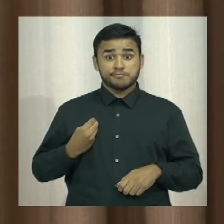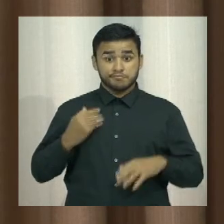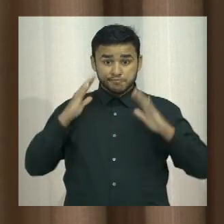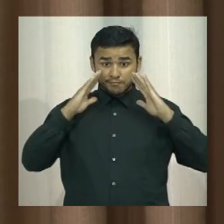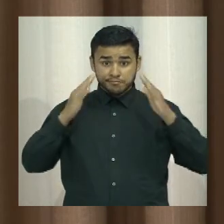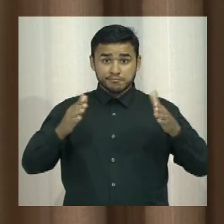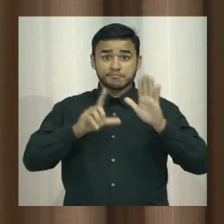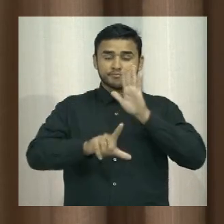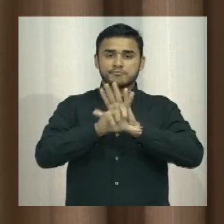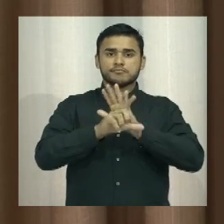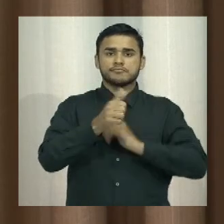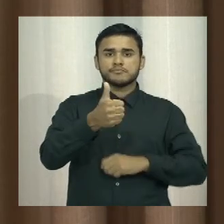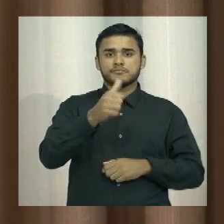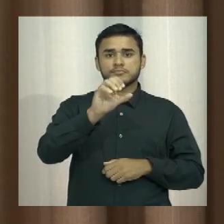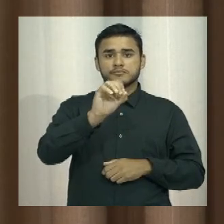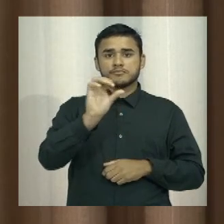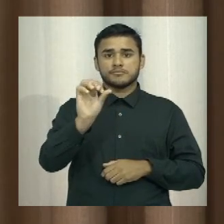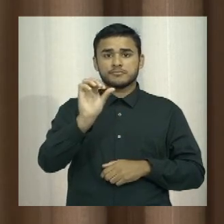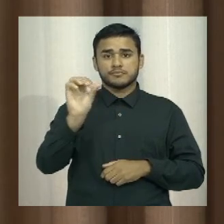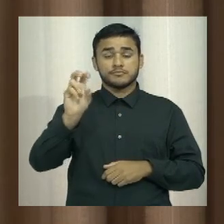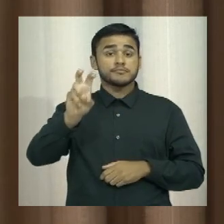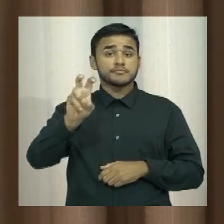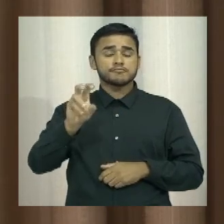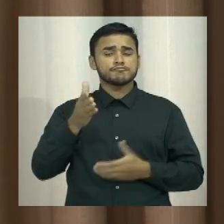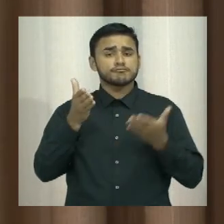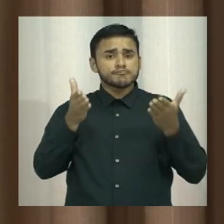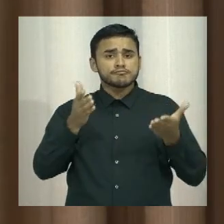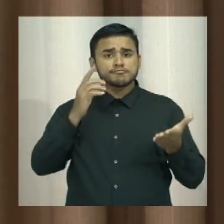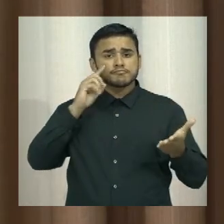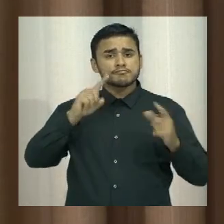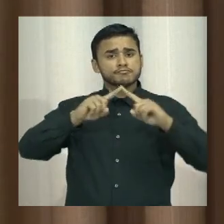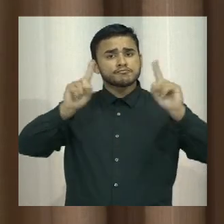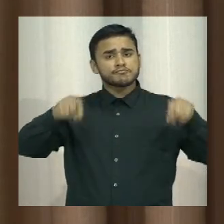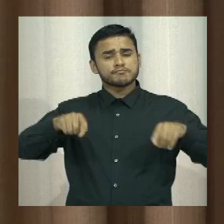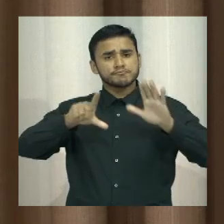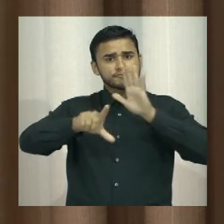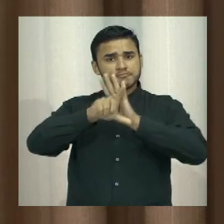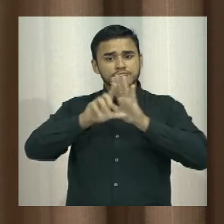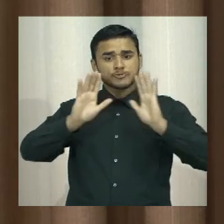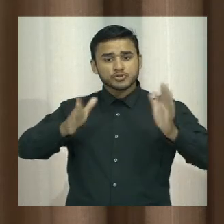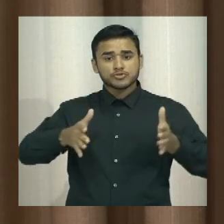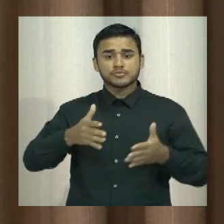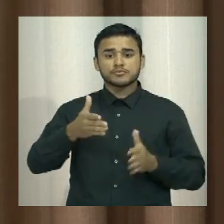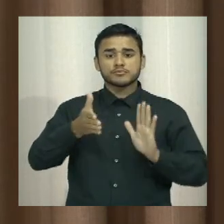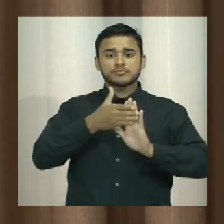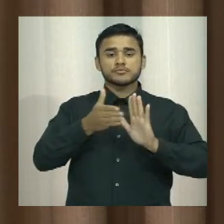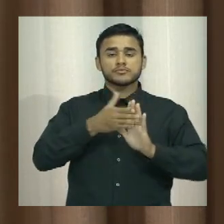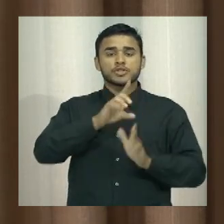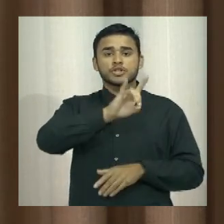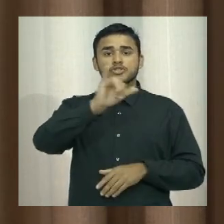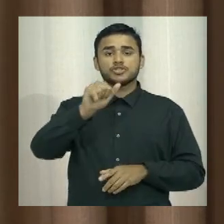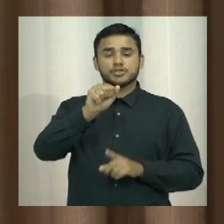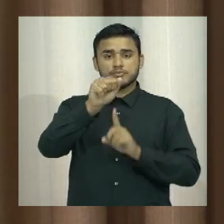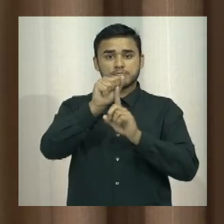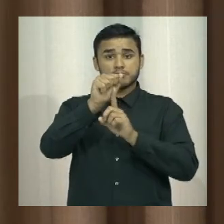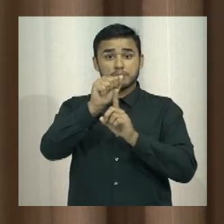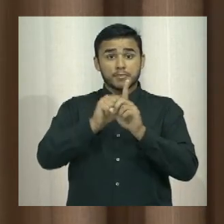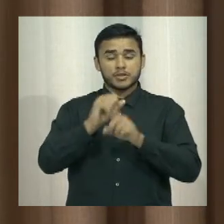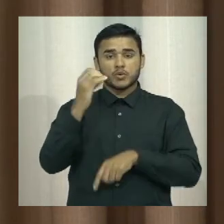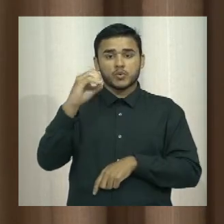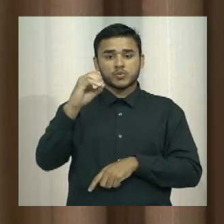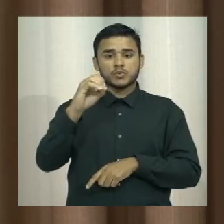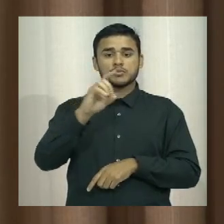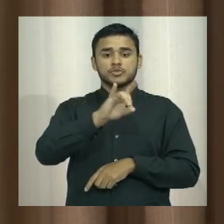a lei de número 10.665, essa lei que vem com a proposta de instituir o Dia do Nascituro aqui e incluí-lo no